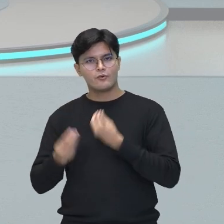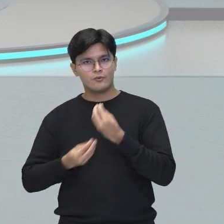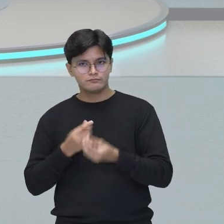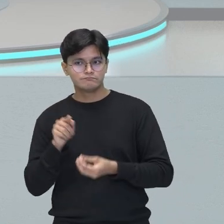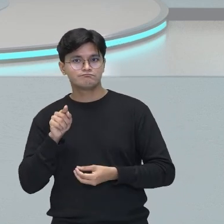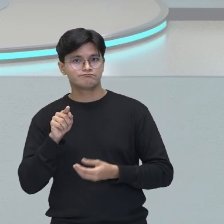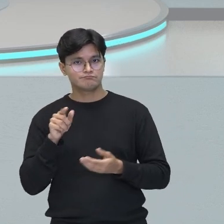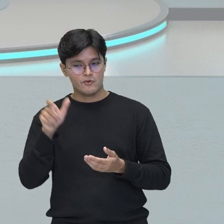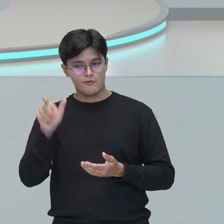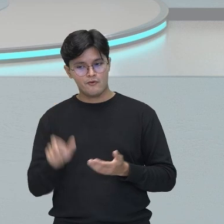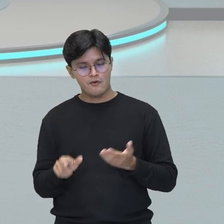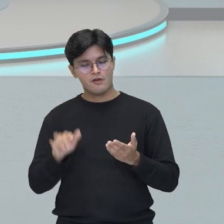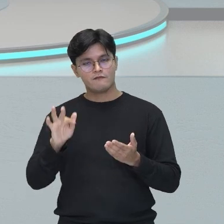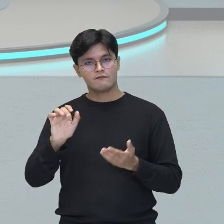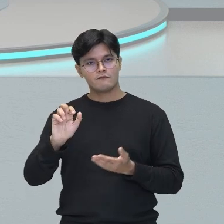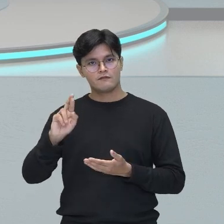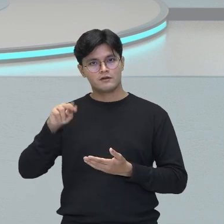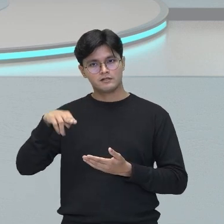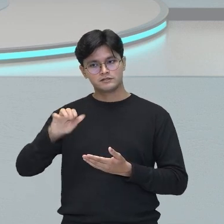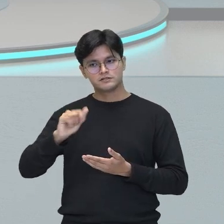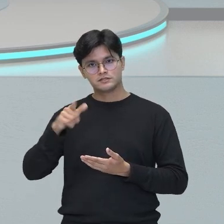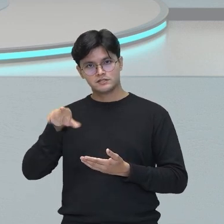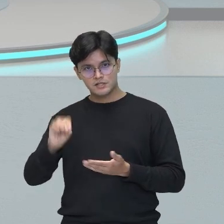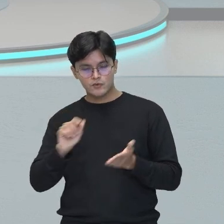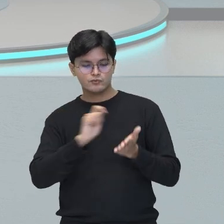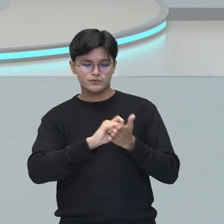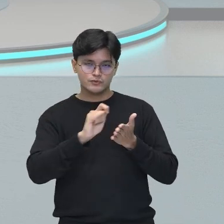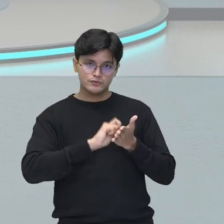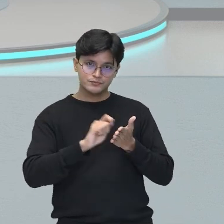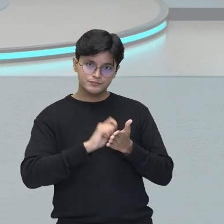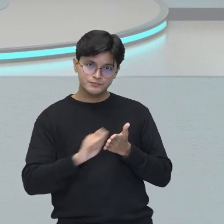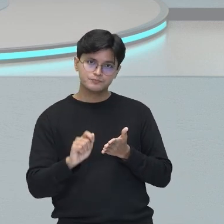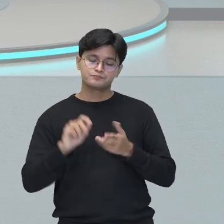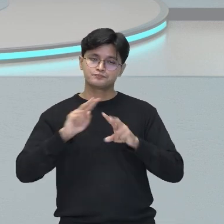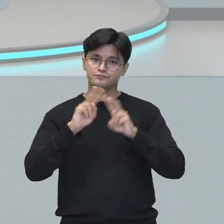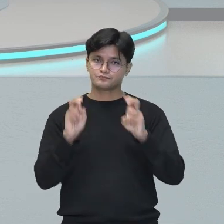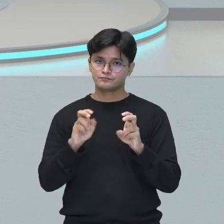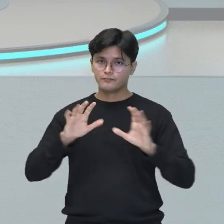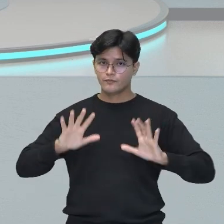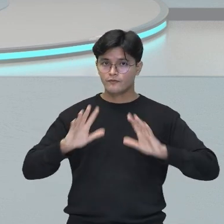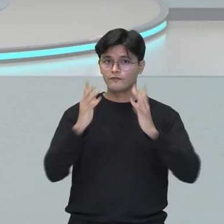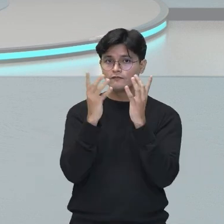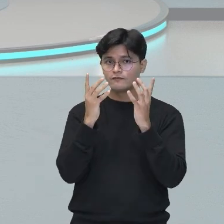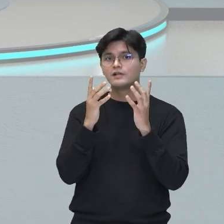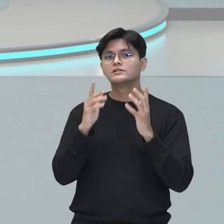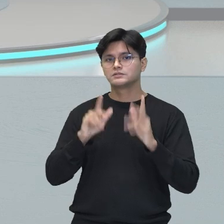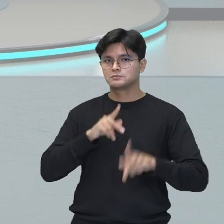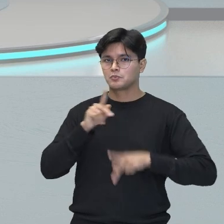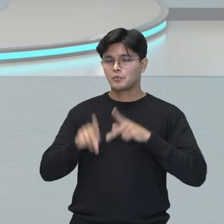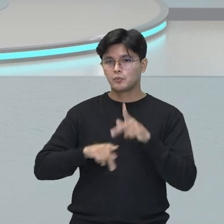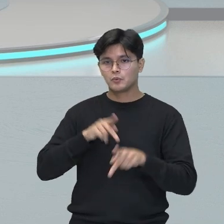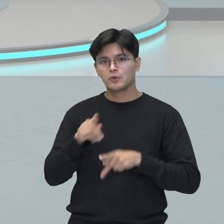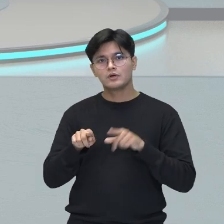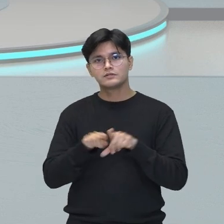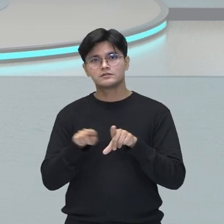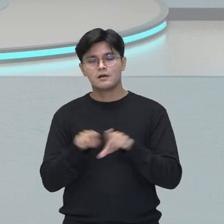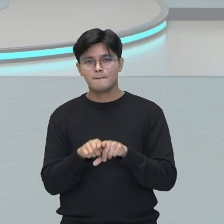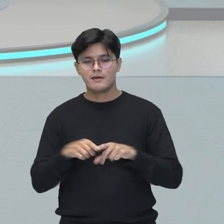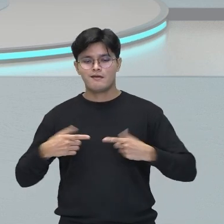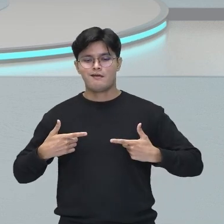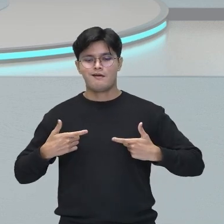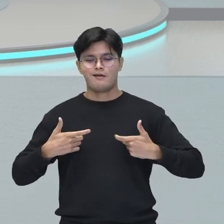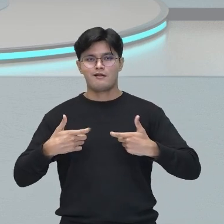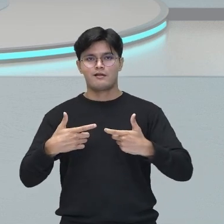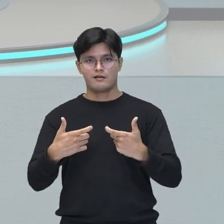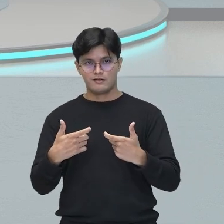suas escritas as festas populares né ah as guerras as